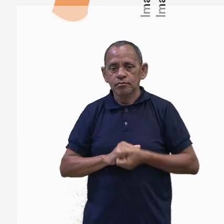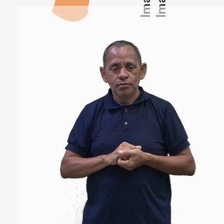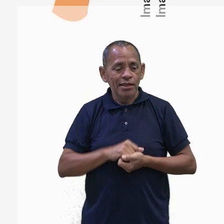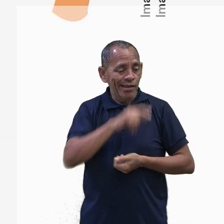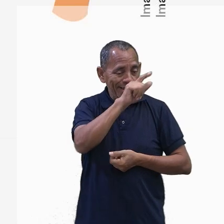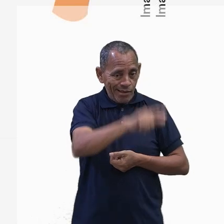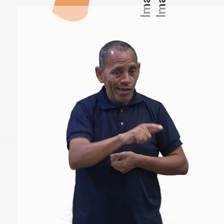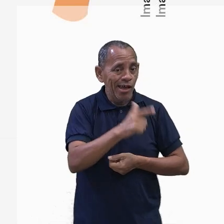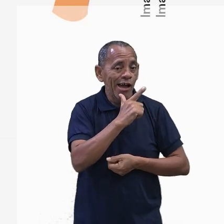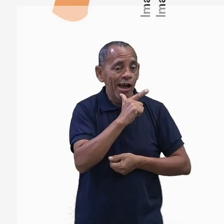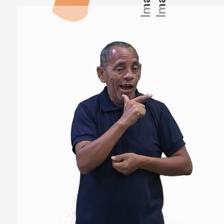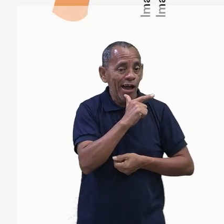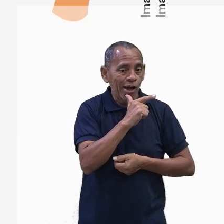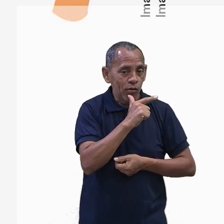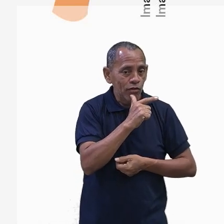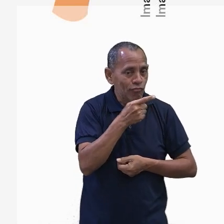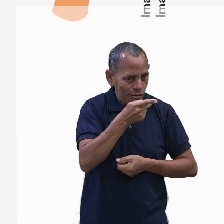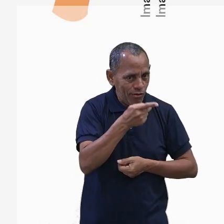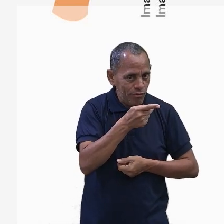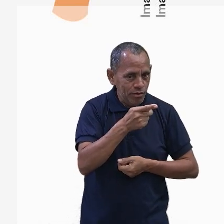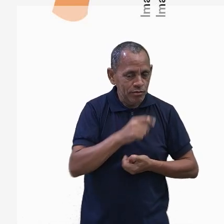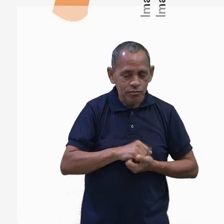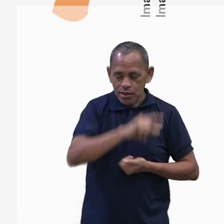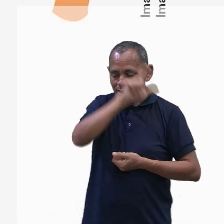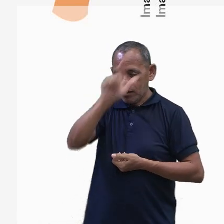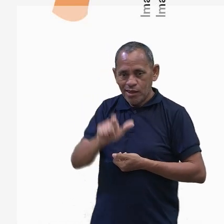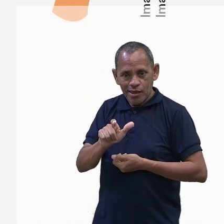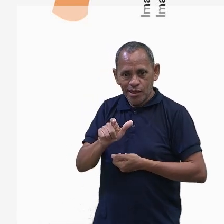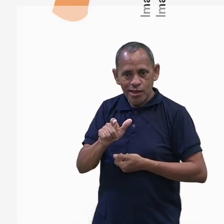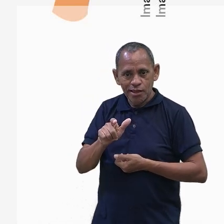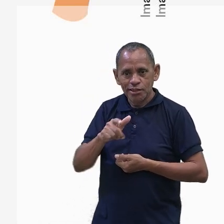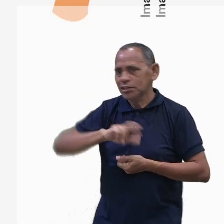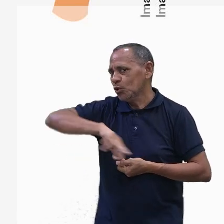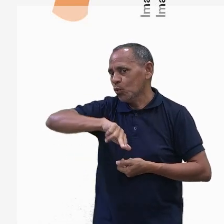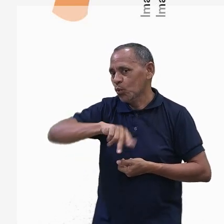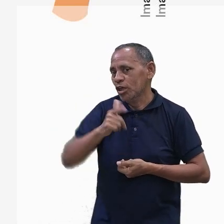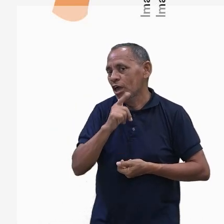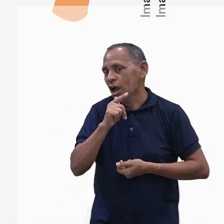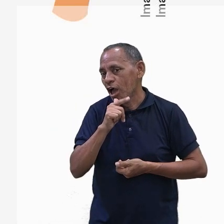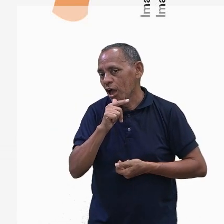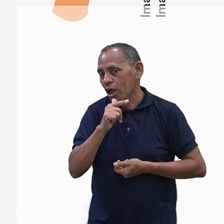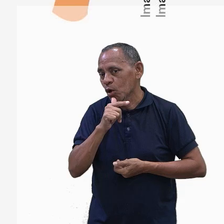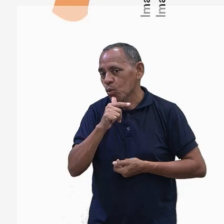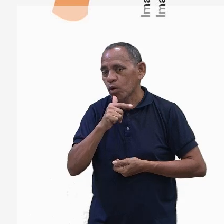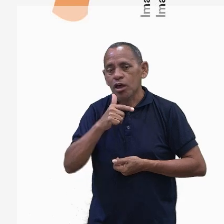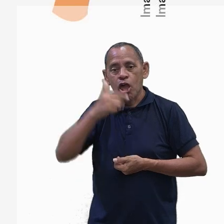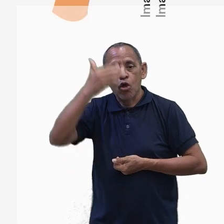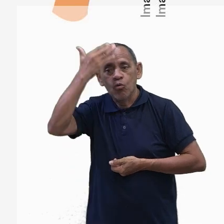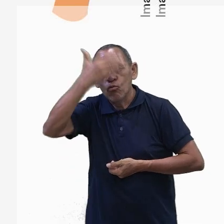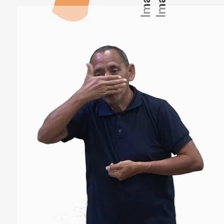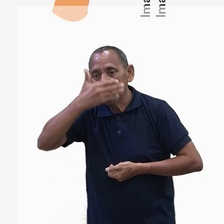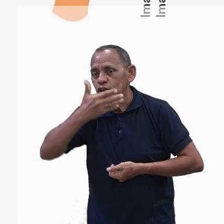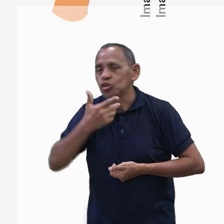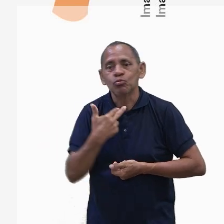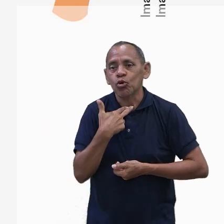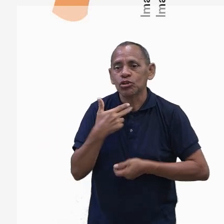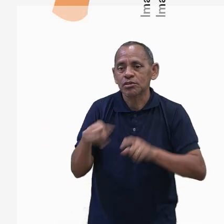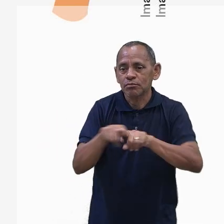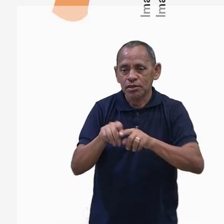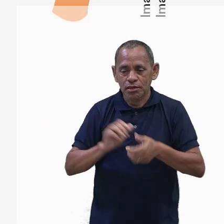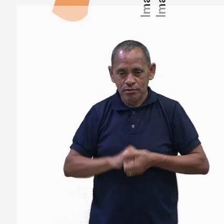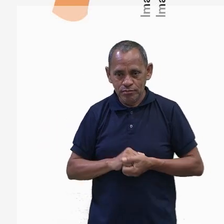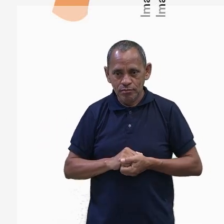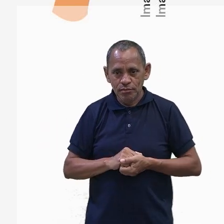E o Anaxímandro, não pode ser a água. Né? É algo invisível, é algo infinito, é algo ilimitado. Ele chamava de